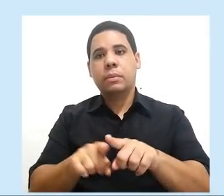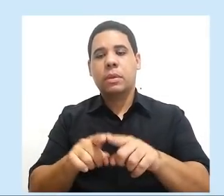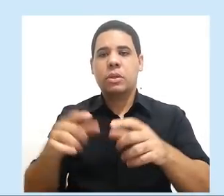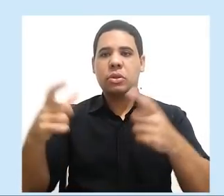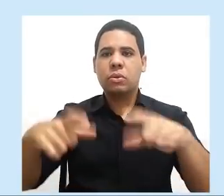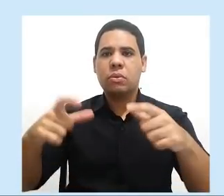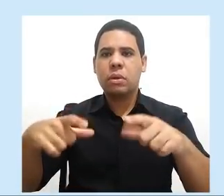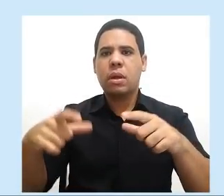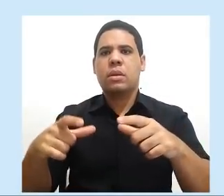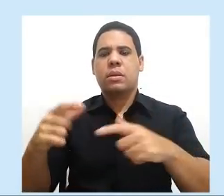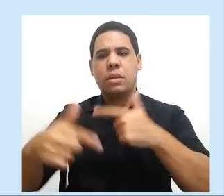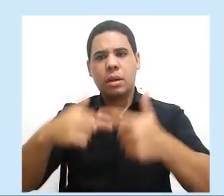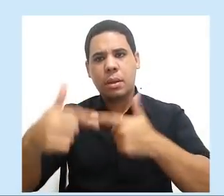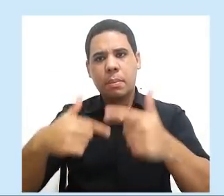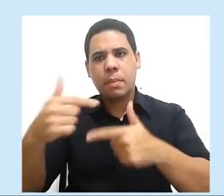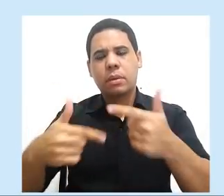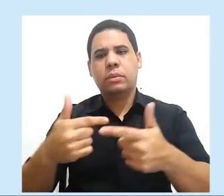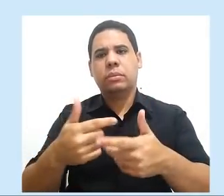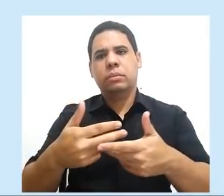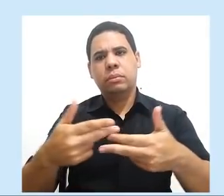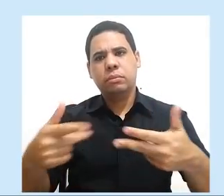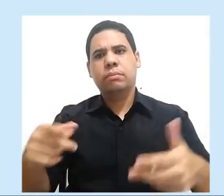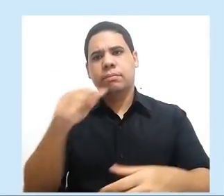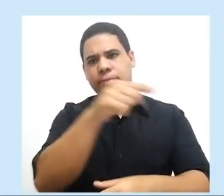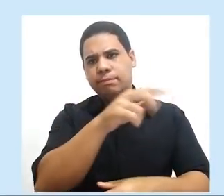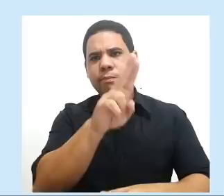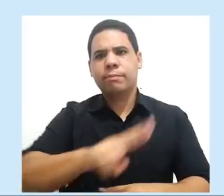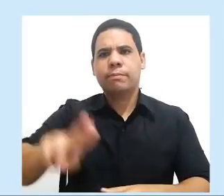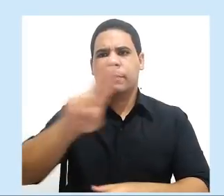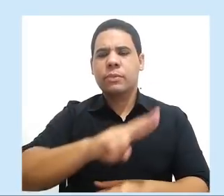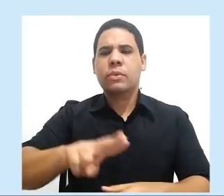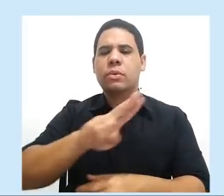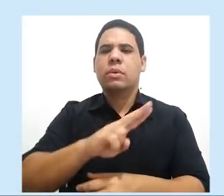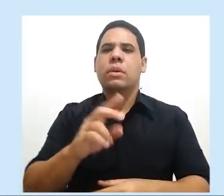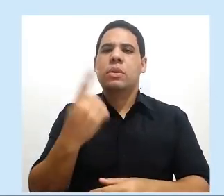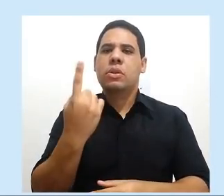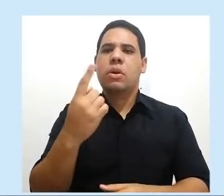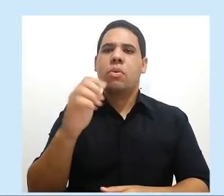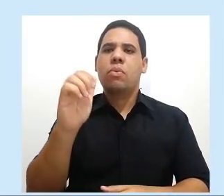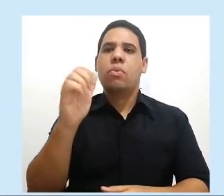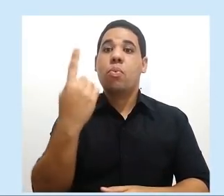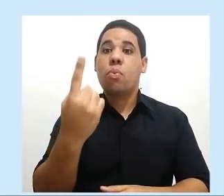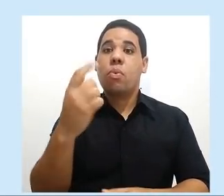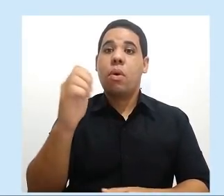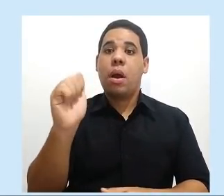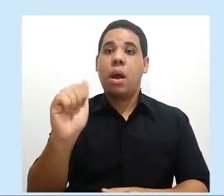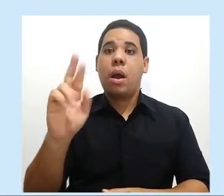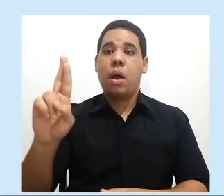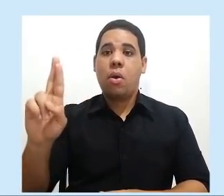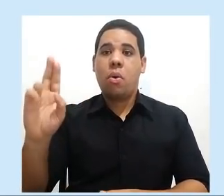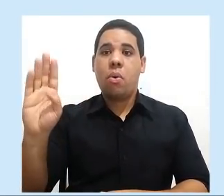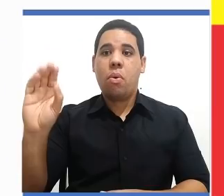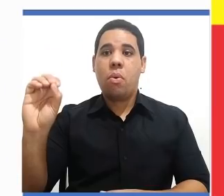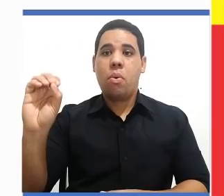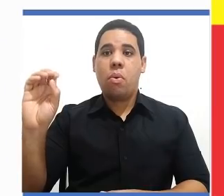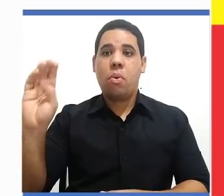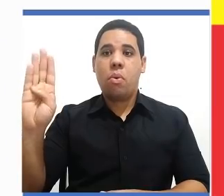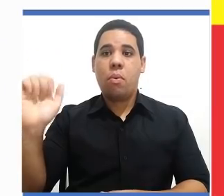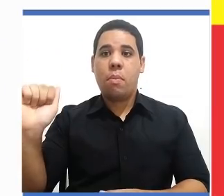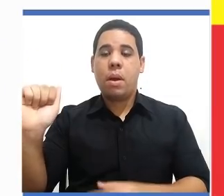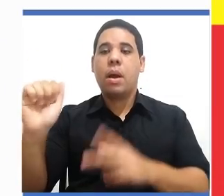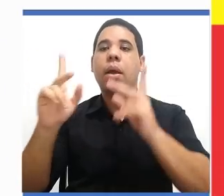da agricultura, agronomia também é usado. Então, para você entender isso, tem que saber que uma arroba tem 15